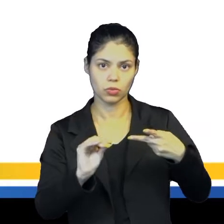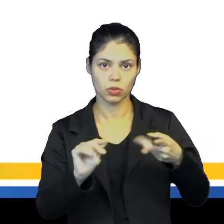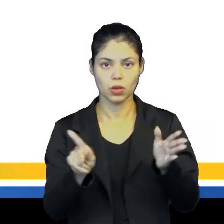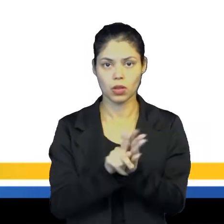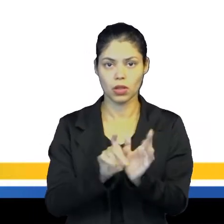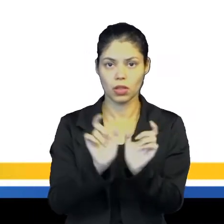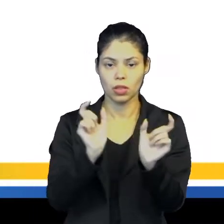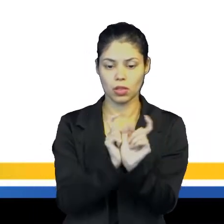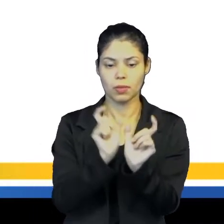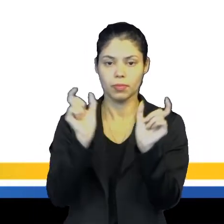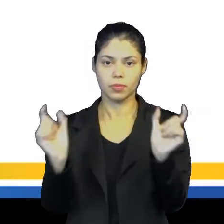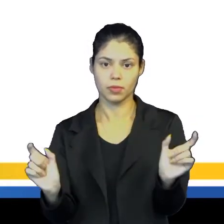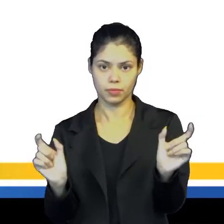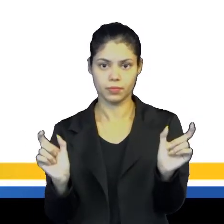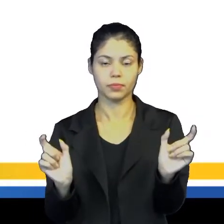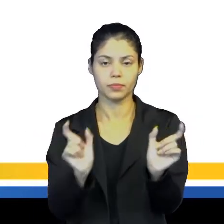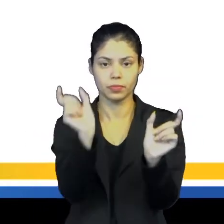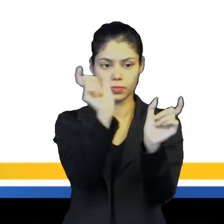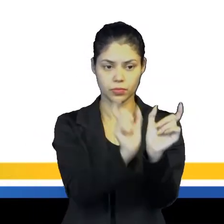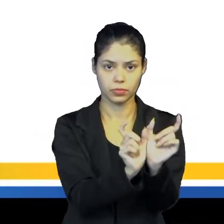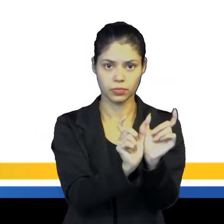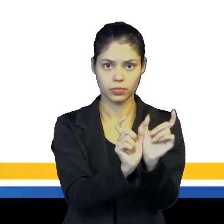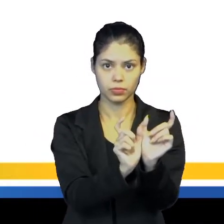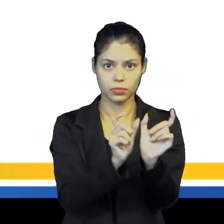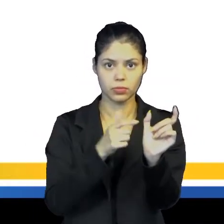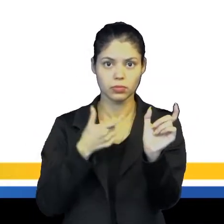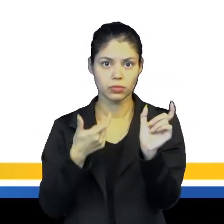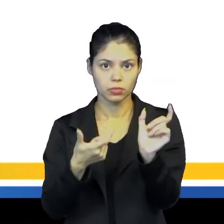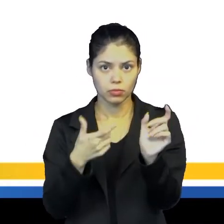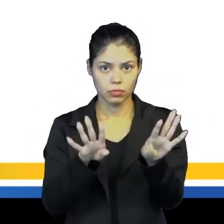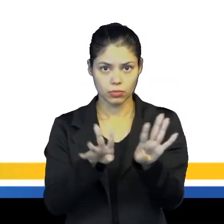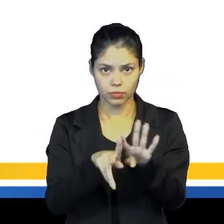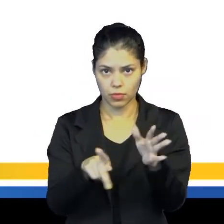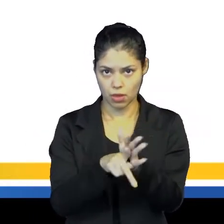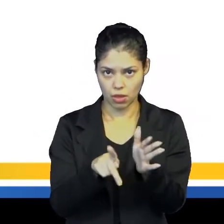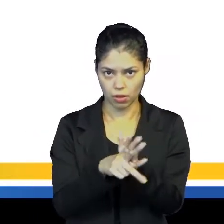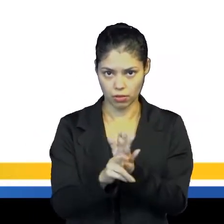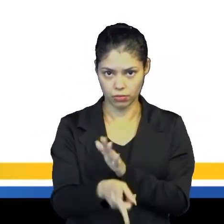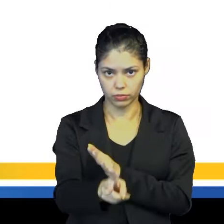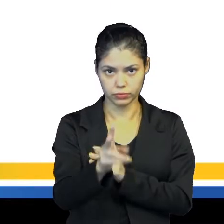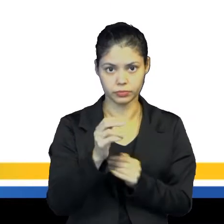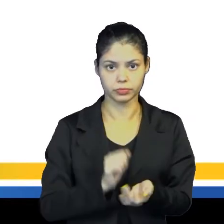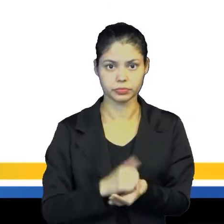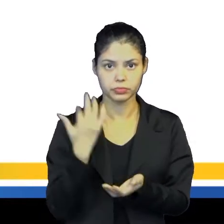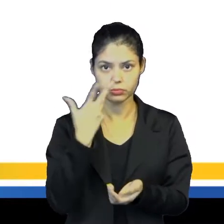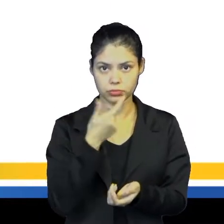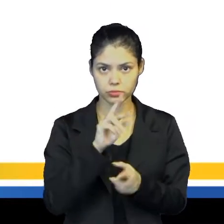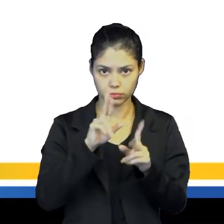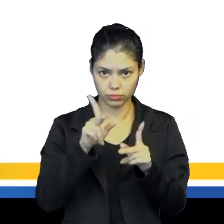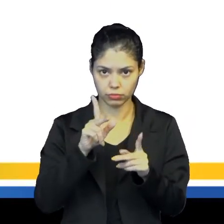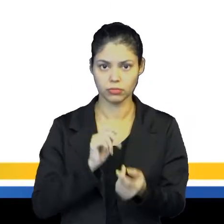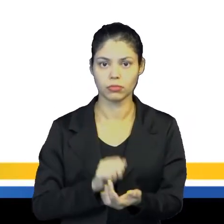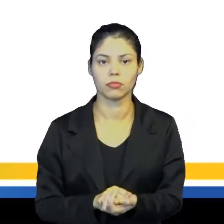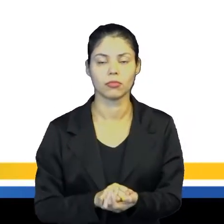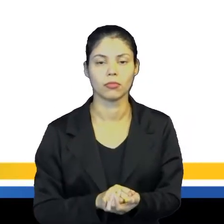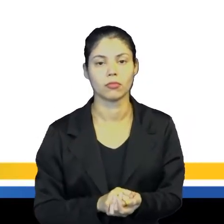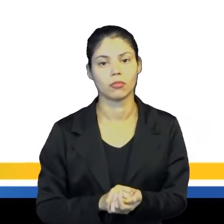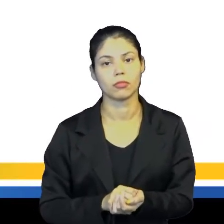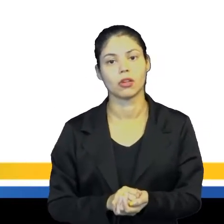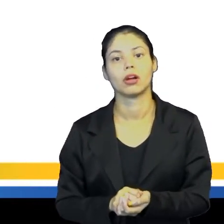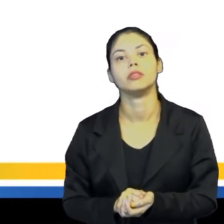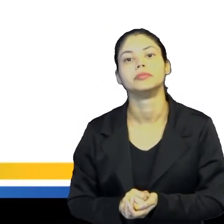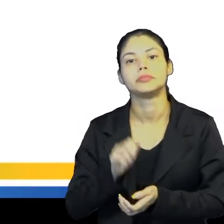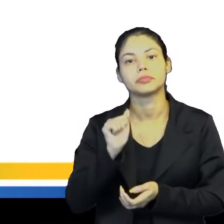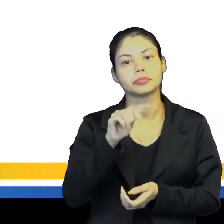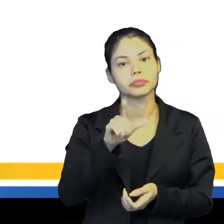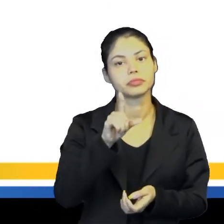das que eu estou usando. Lindo, belo, bonito, para não ficar repetindo a mesma palavra sempre. E advérbios,